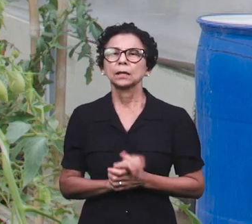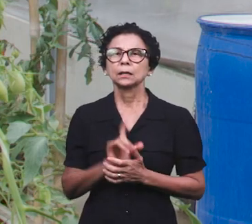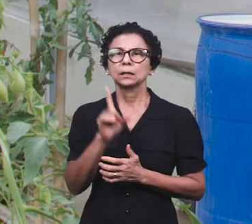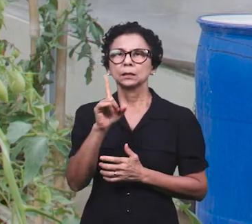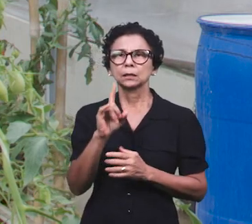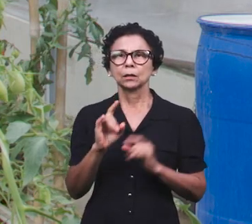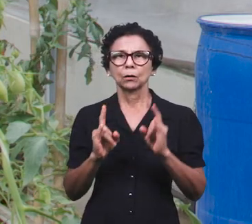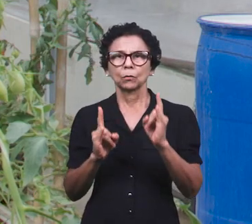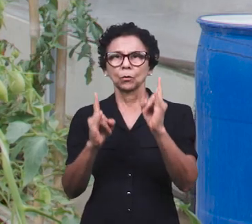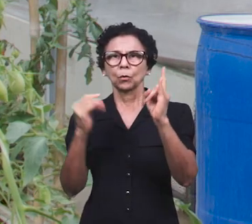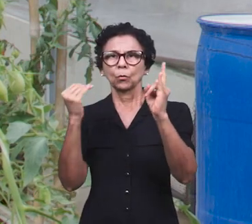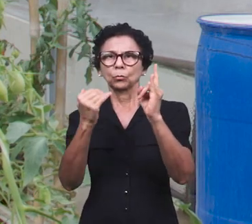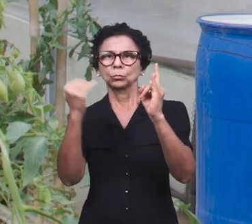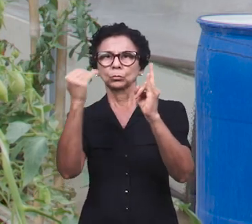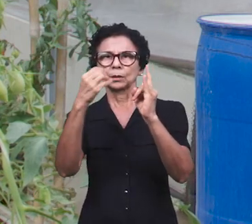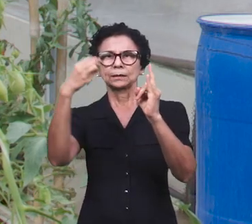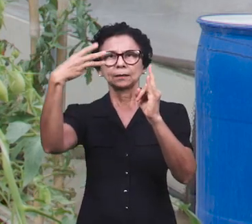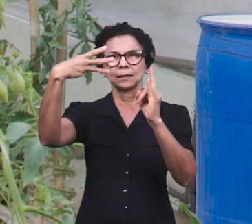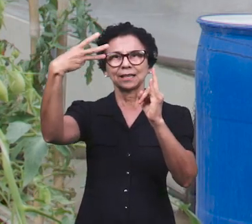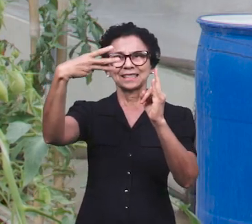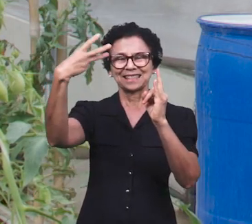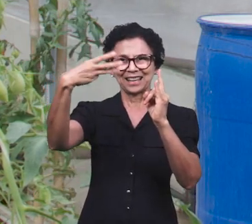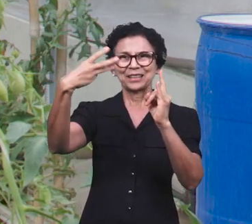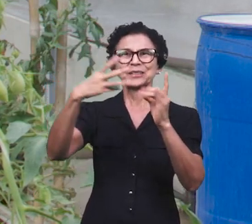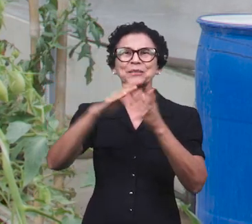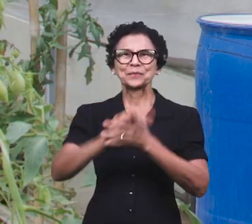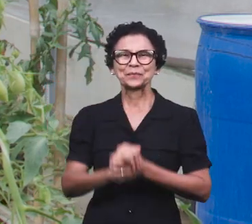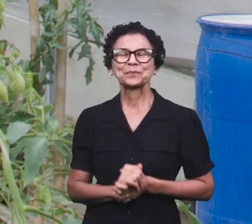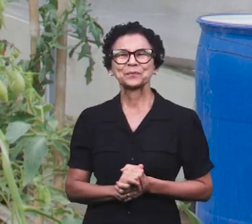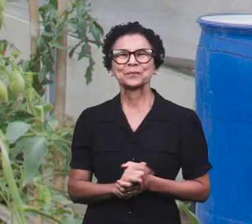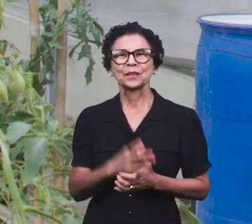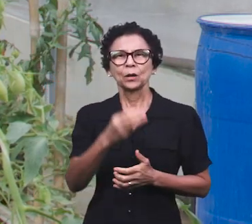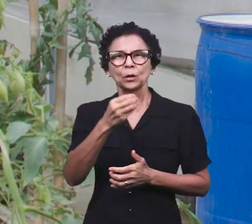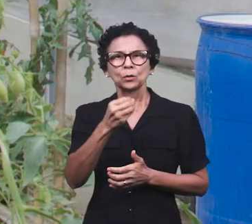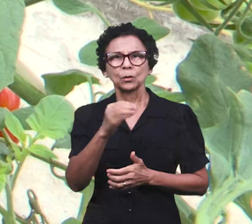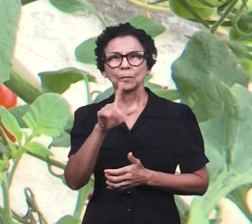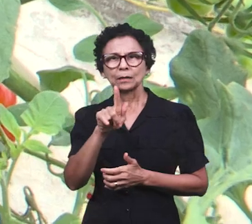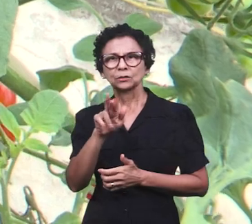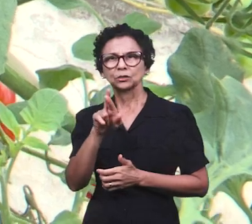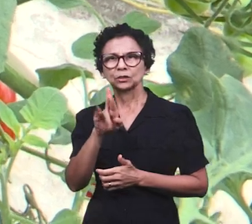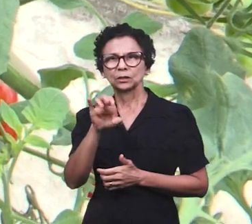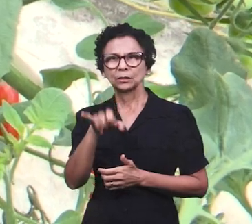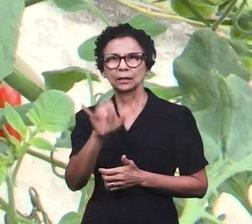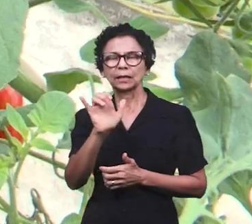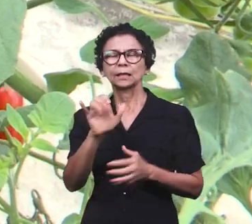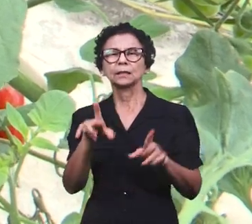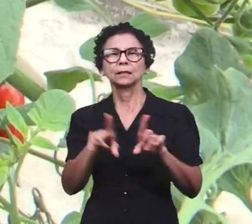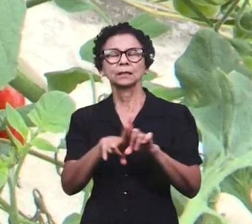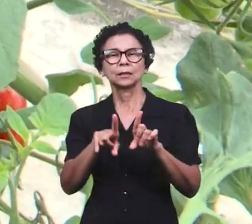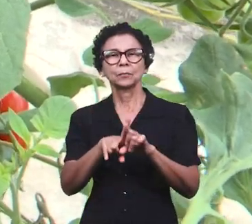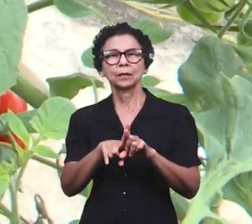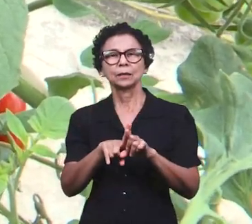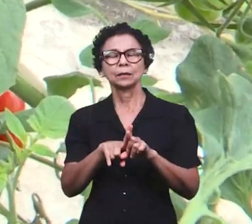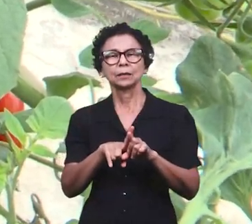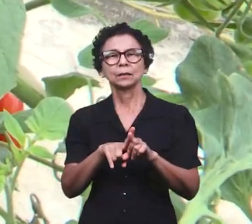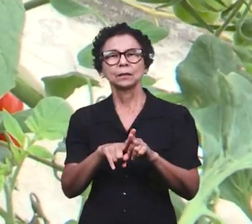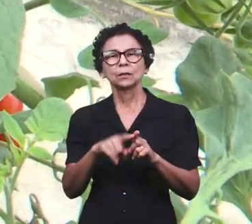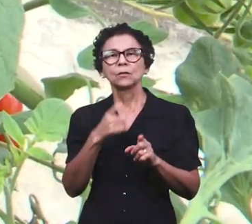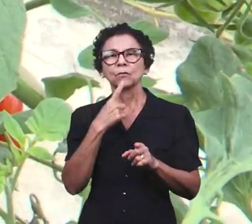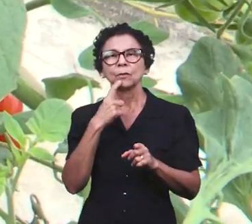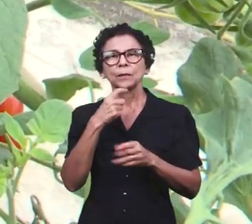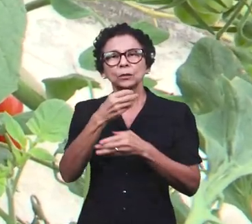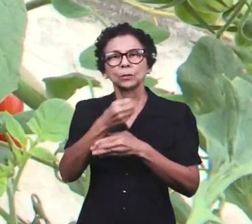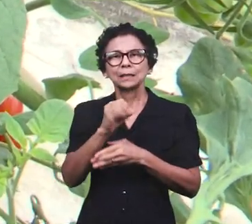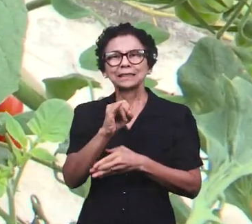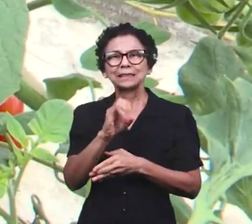terceiro andar, e estamos cultivando o tomate grape e também o tomate italiano. A lavoura tem dado um bom resultado, mas